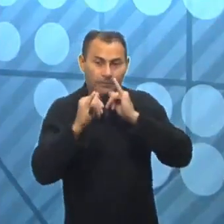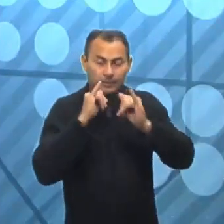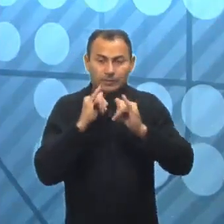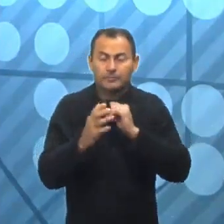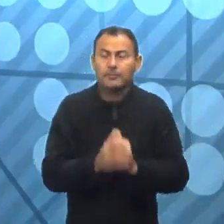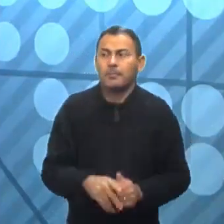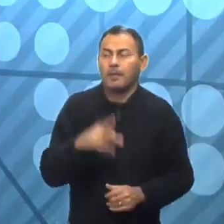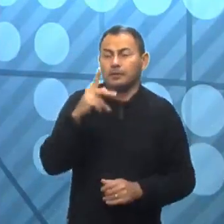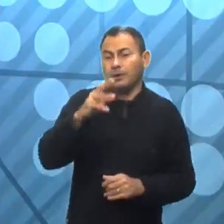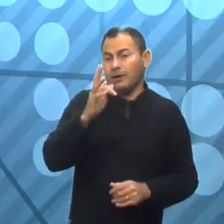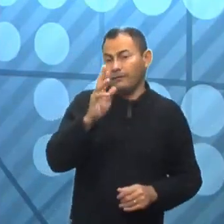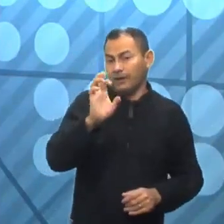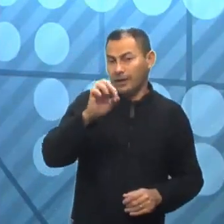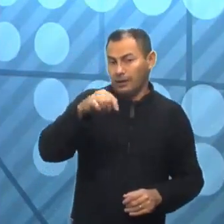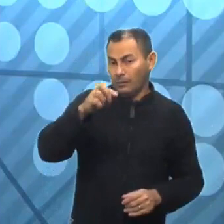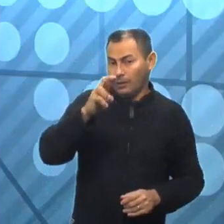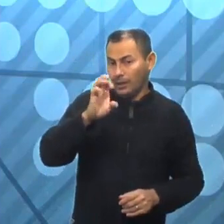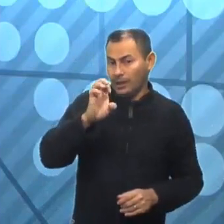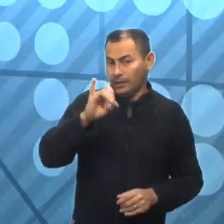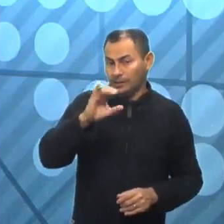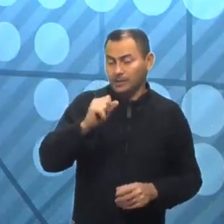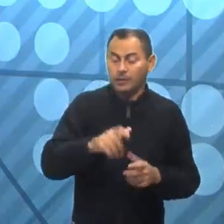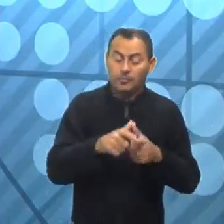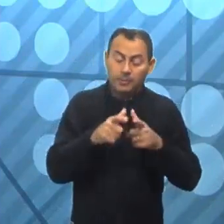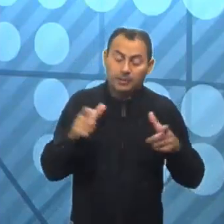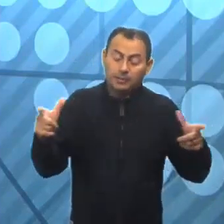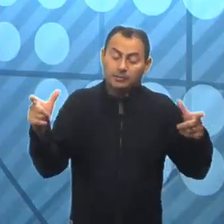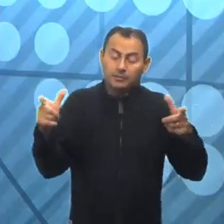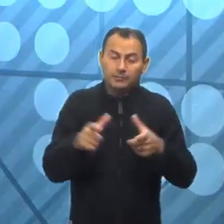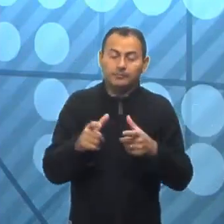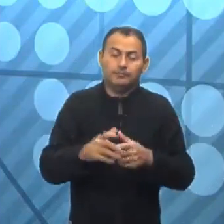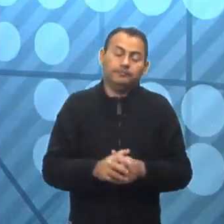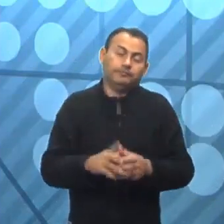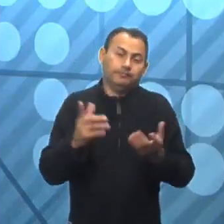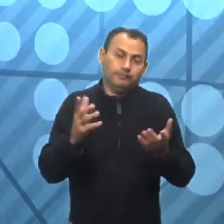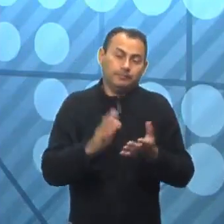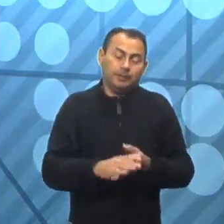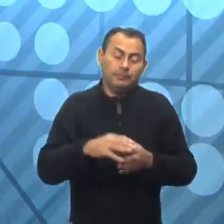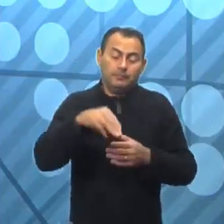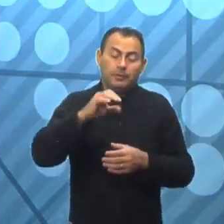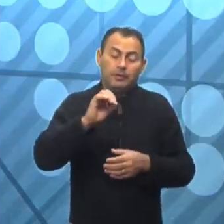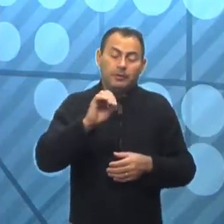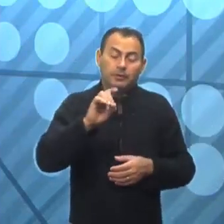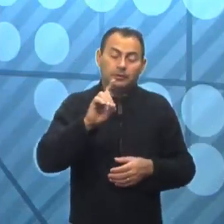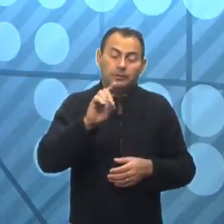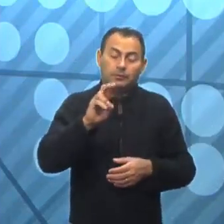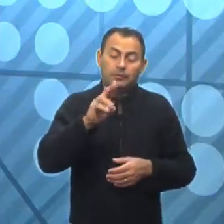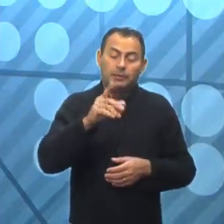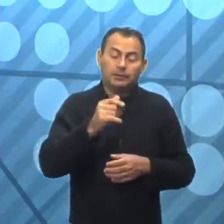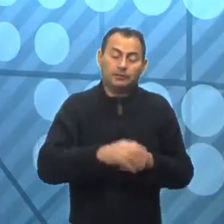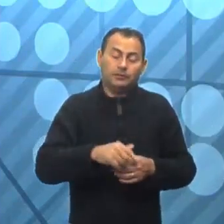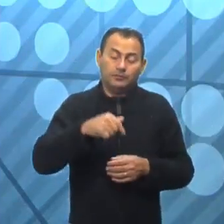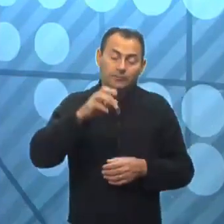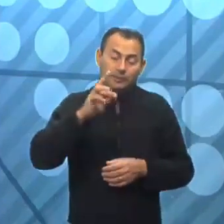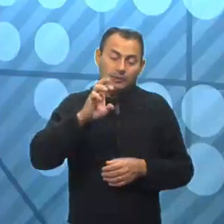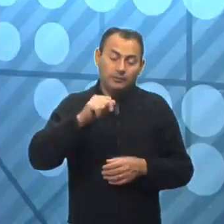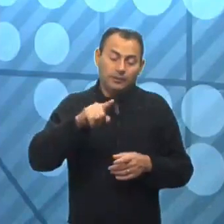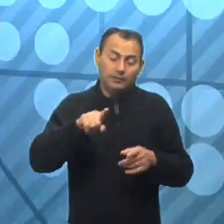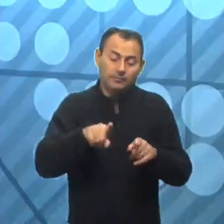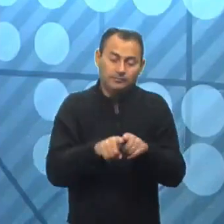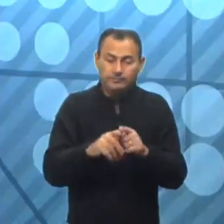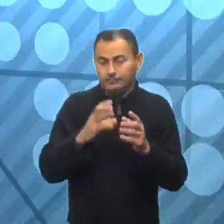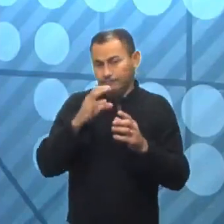informação, a sua frequência ia aumentando, diminuindo. Então, essa era a modulação por frequência. Aqui,